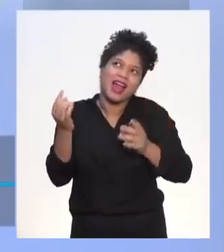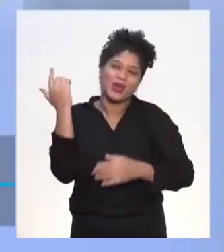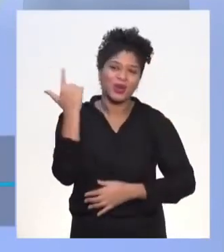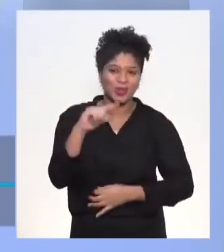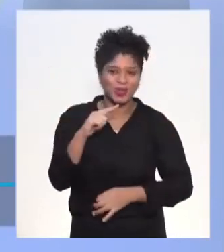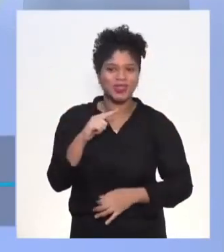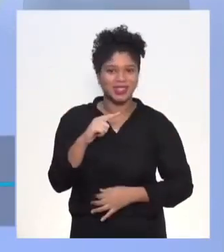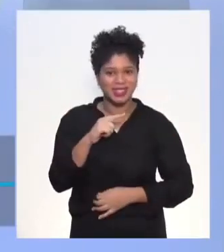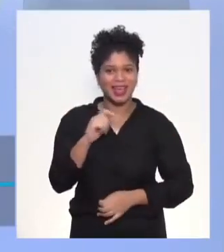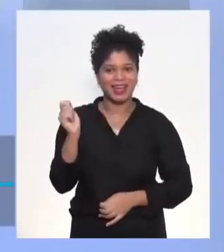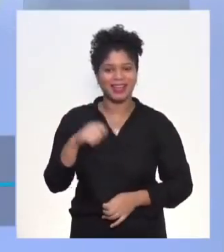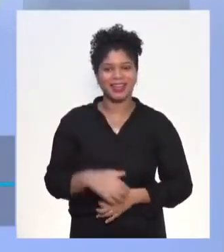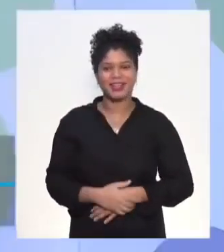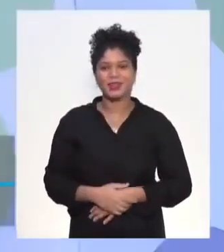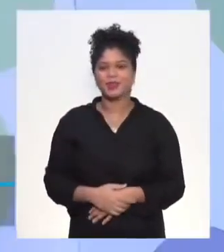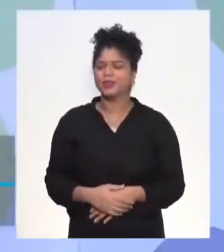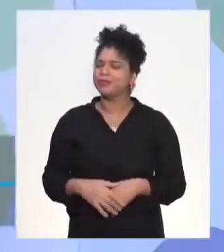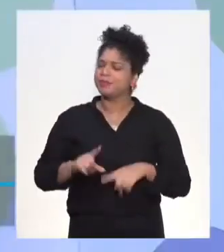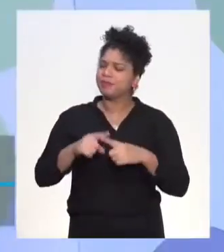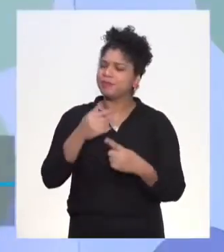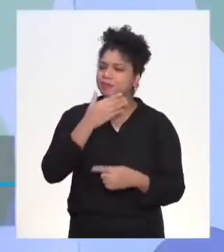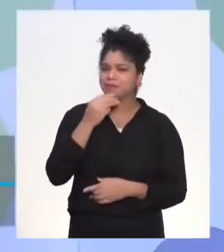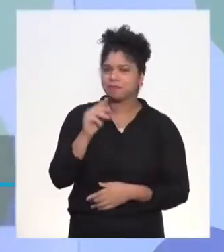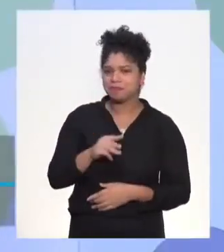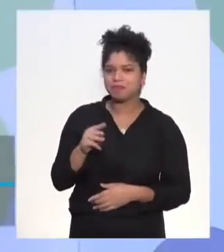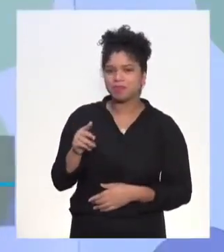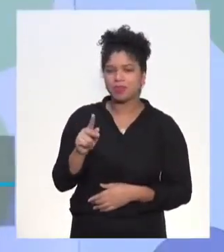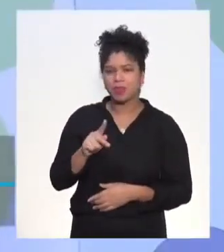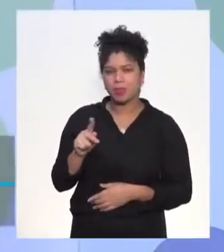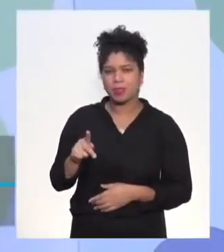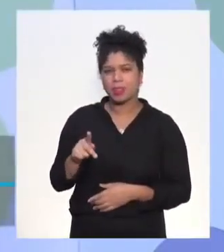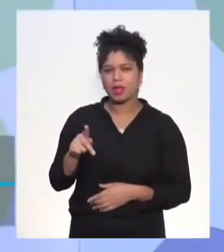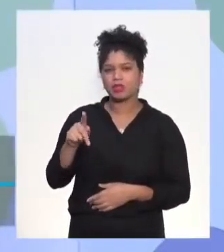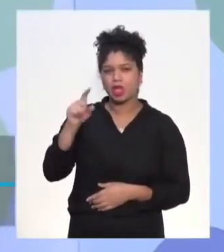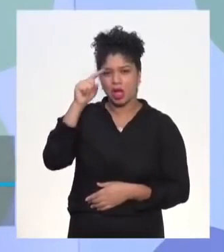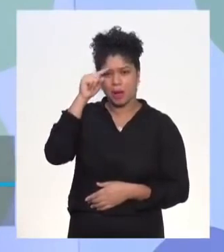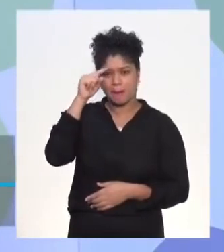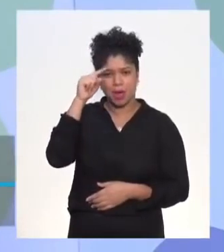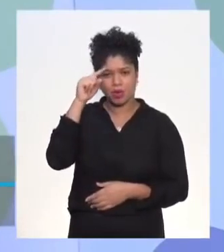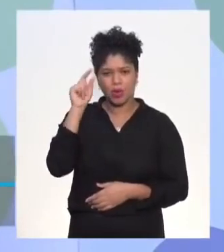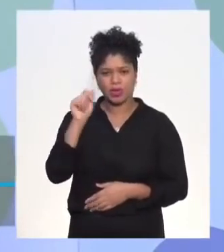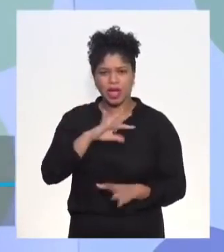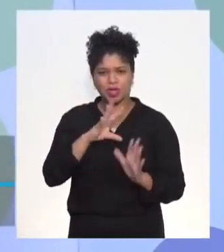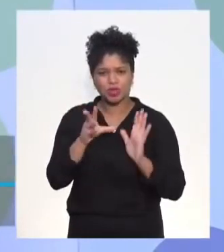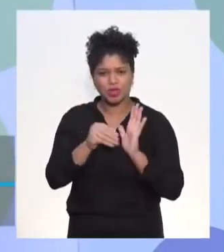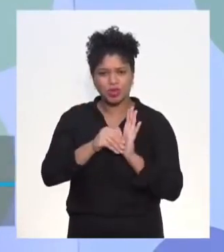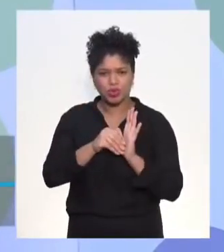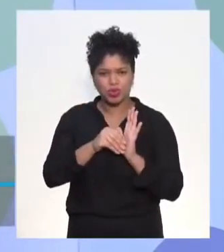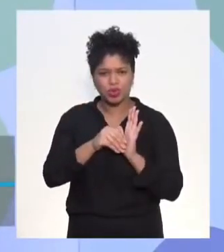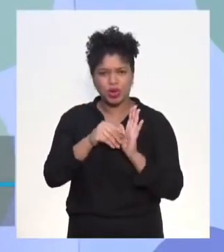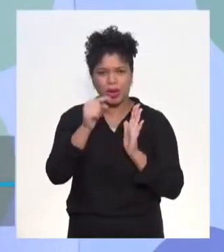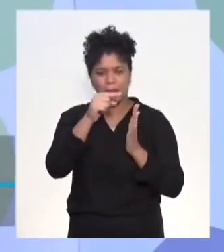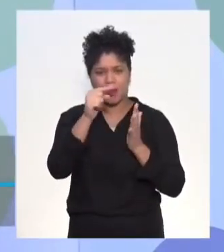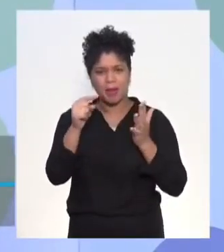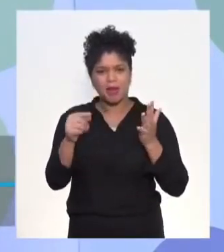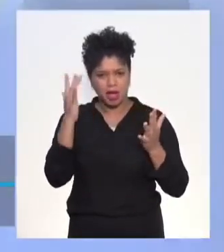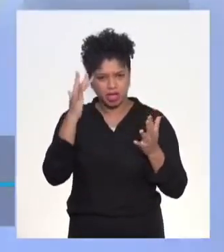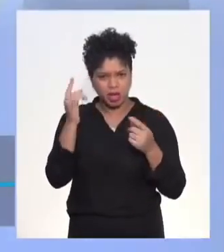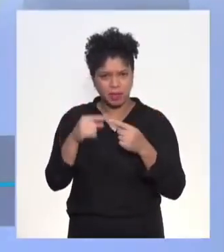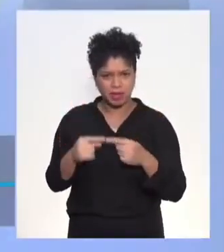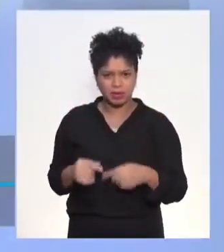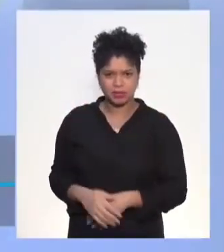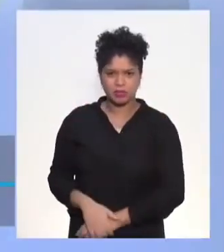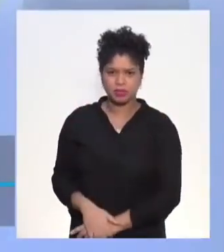acontecer ao longo dessa narrativa. Ô, professor Mauro, Claro. dá para imaginar todos os gêneros aí diante desta imagem? Olha,